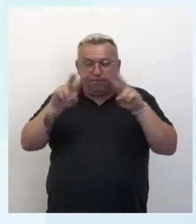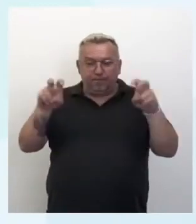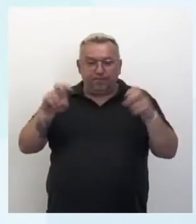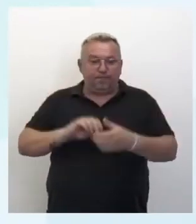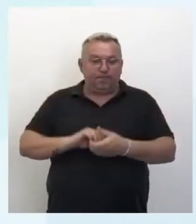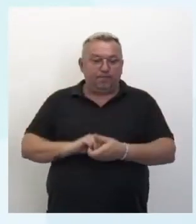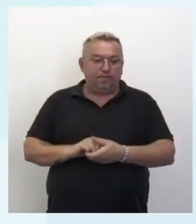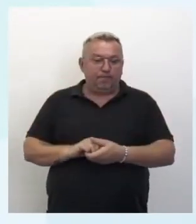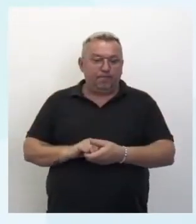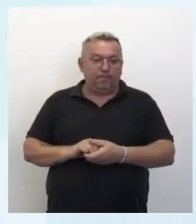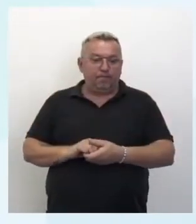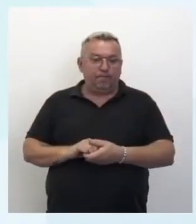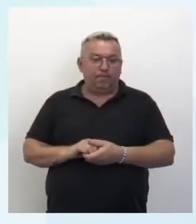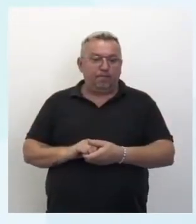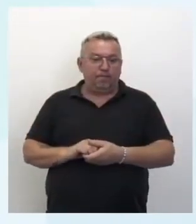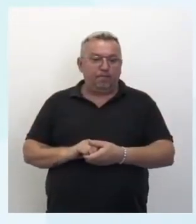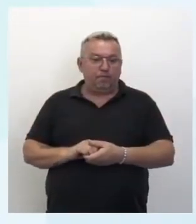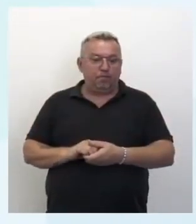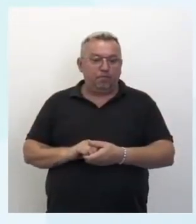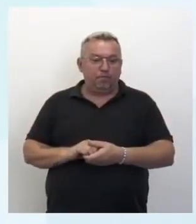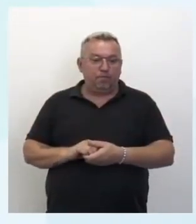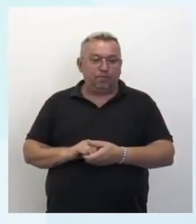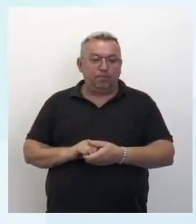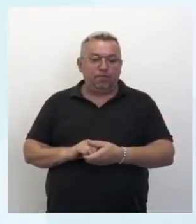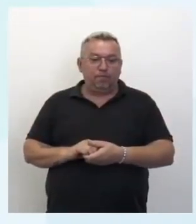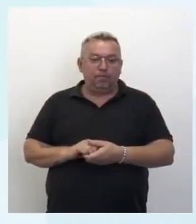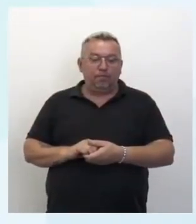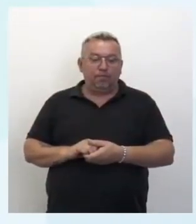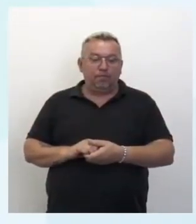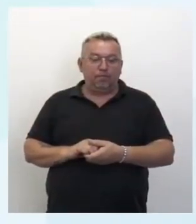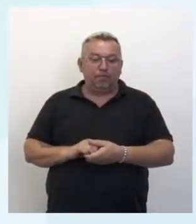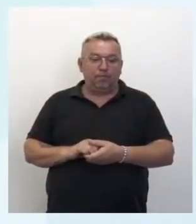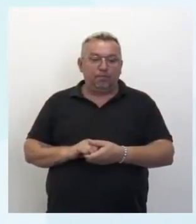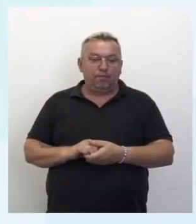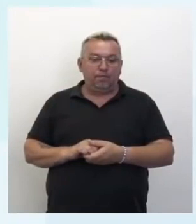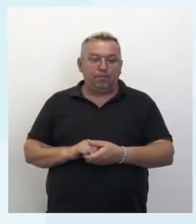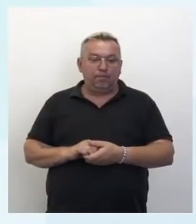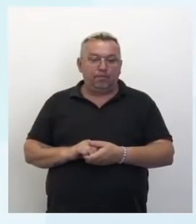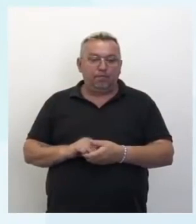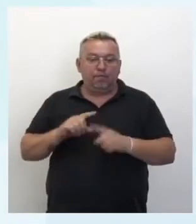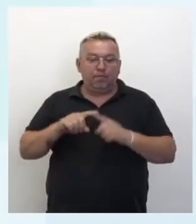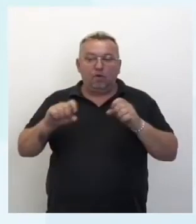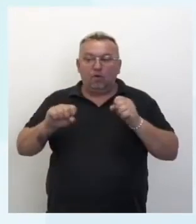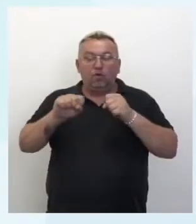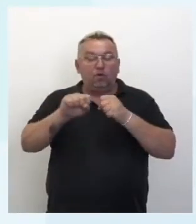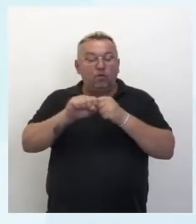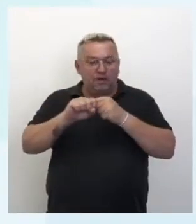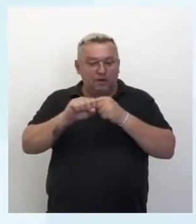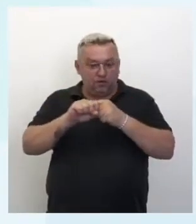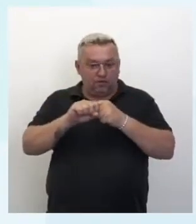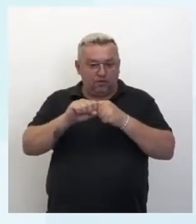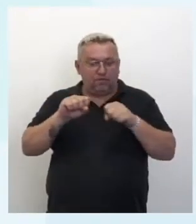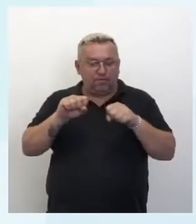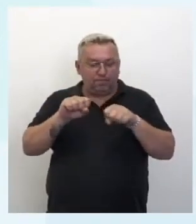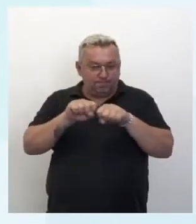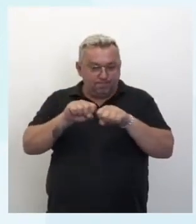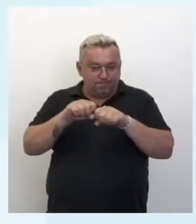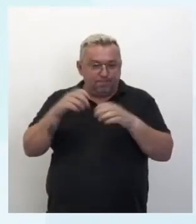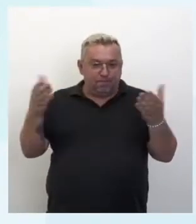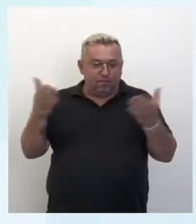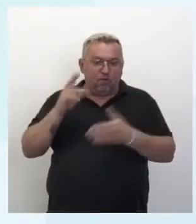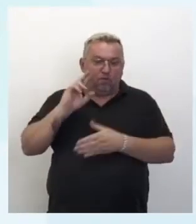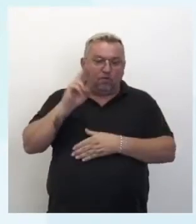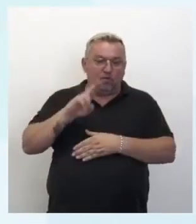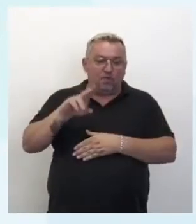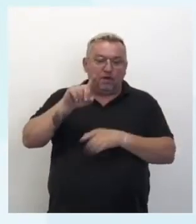né? John também, tal. Então, são os nouns aqui, são os substantivos aí. Né? Então, os substantivos